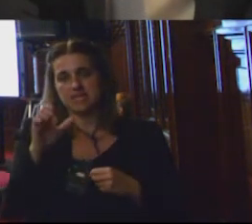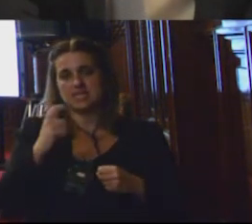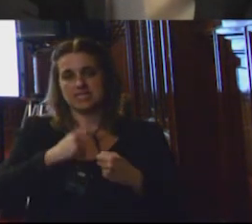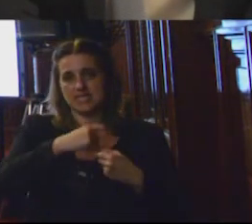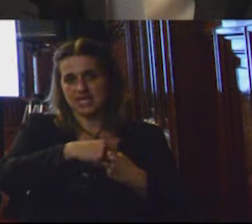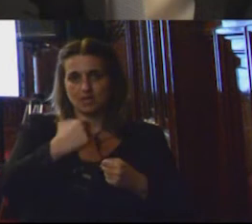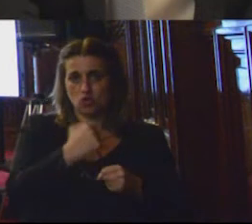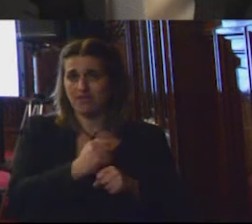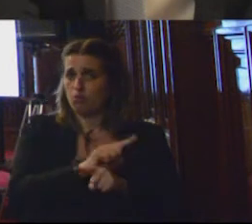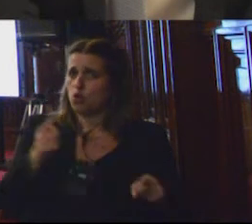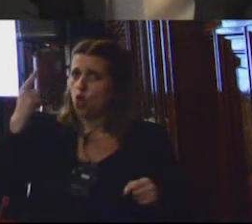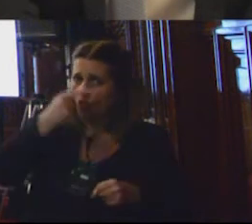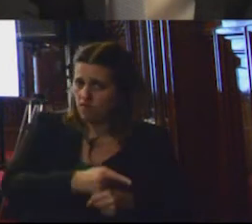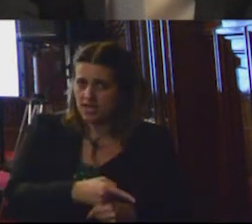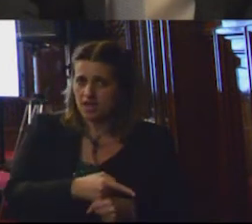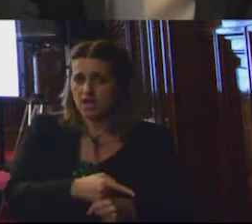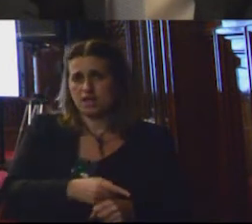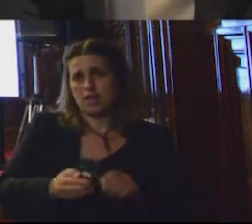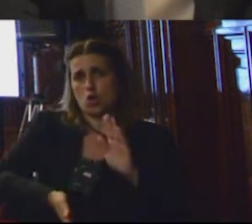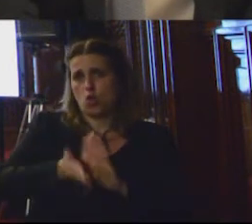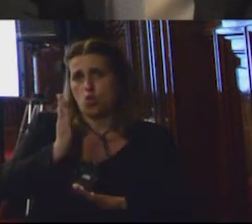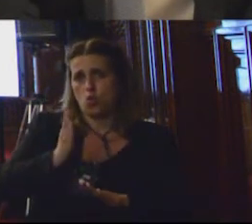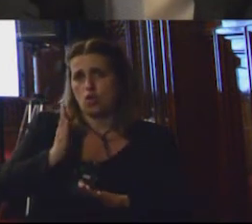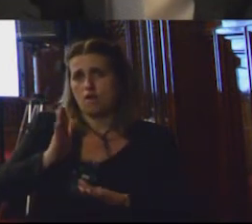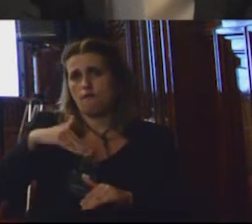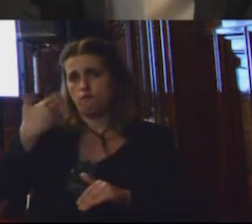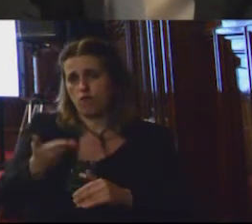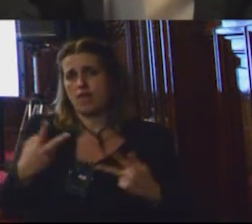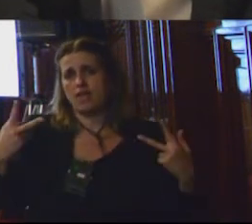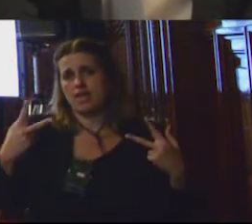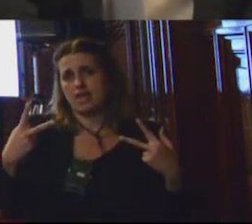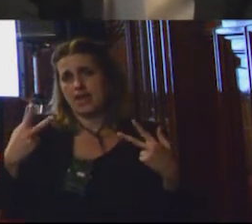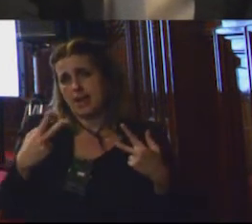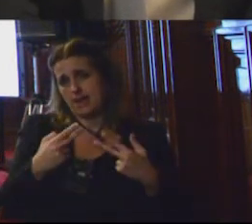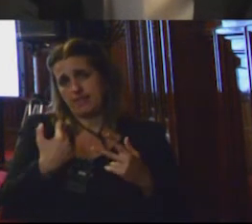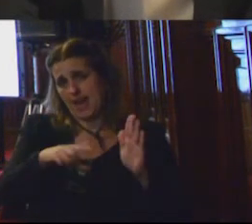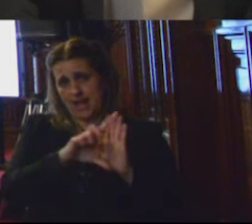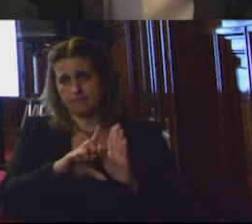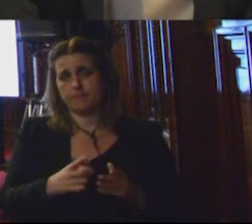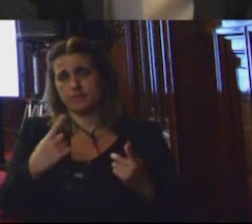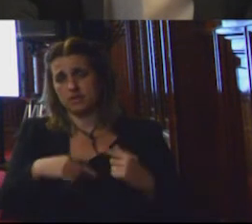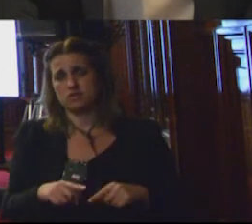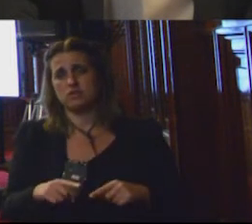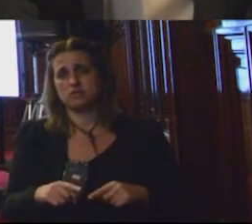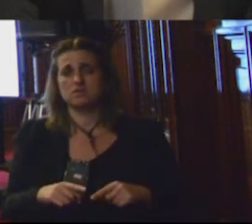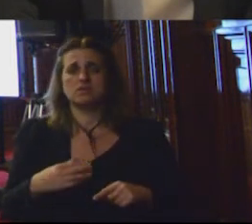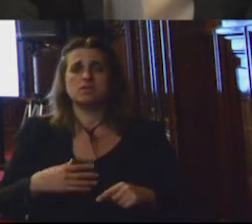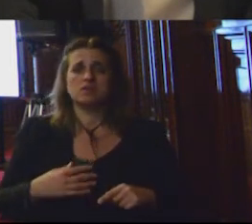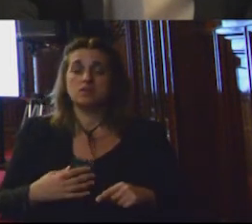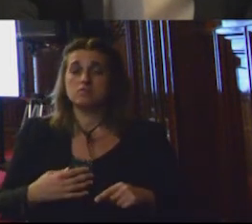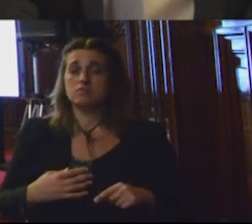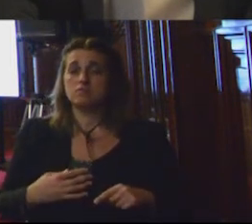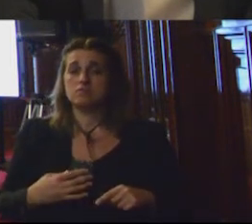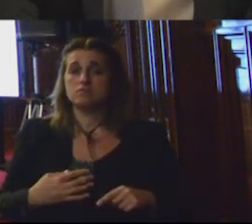obriga que ocorra uma pactuação fora dos limites legais. Deve-se ressaltar que o sindicato laboral pode livremente pactuar